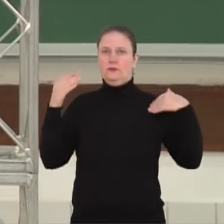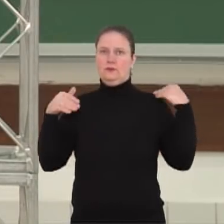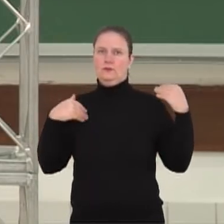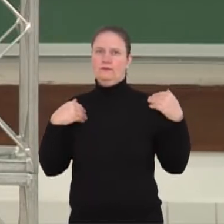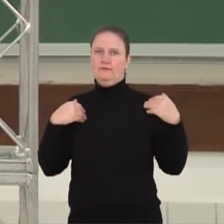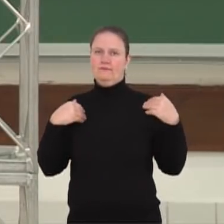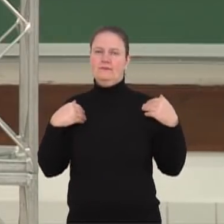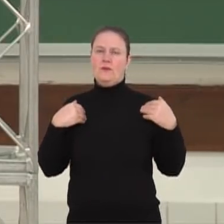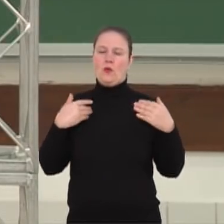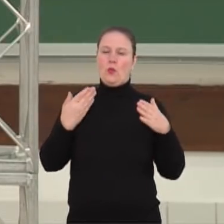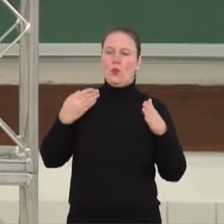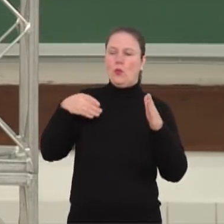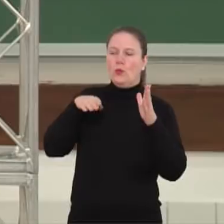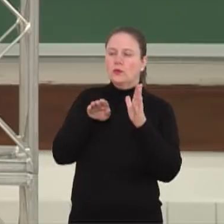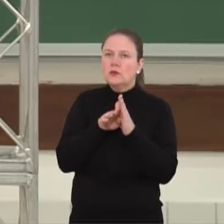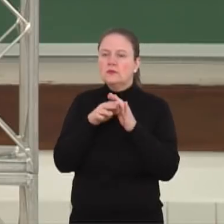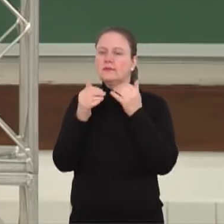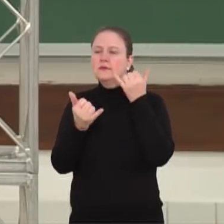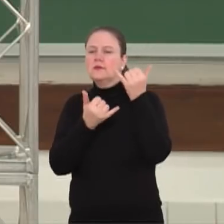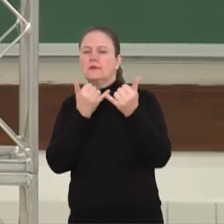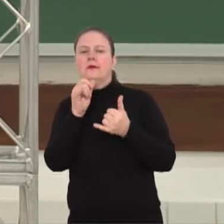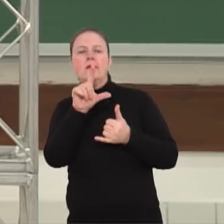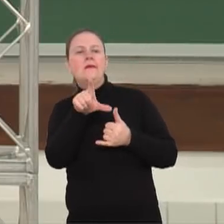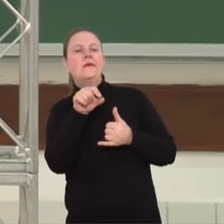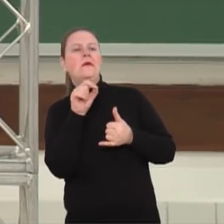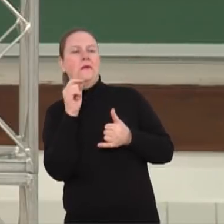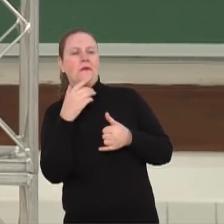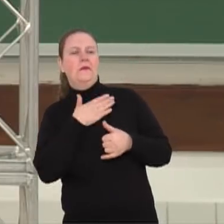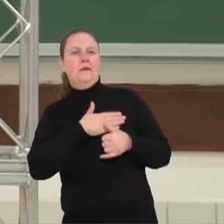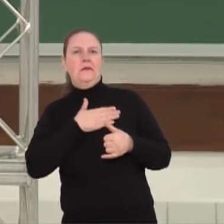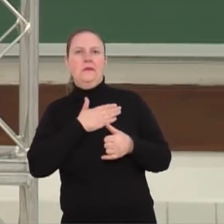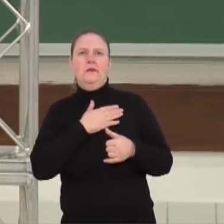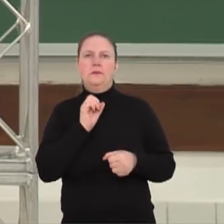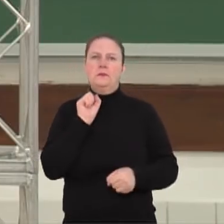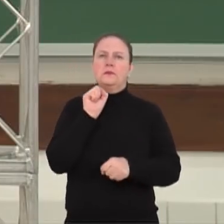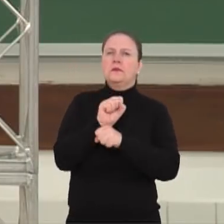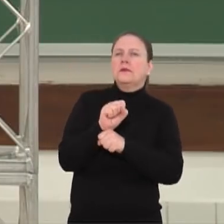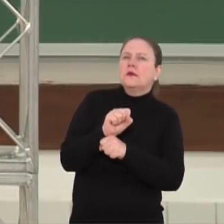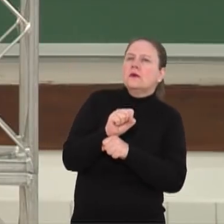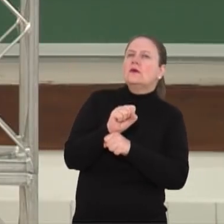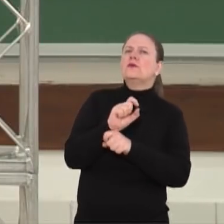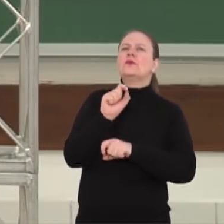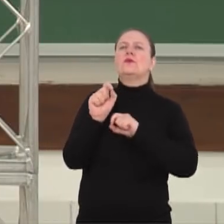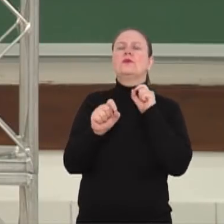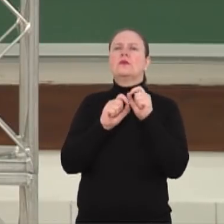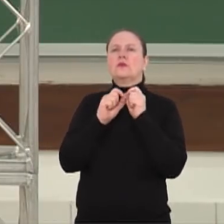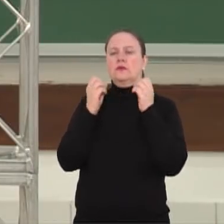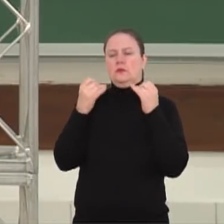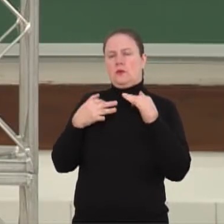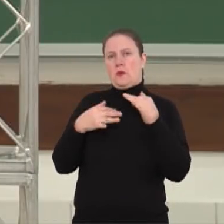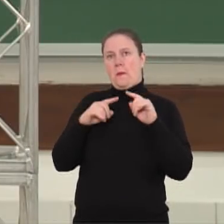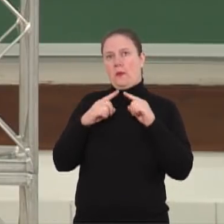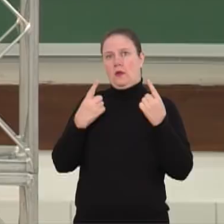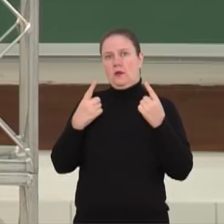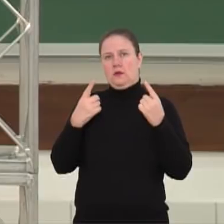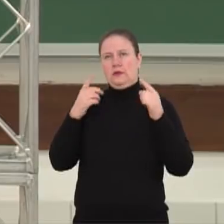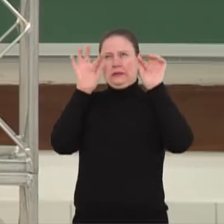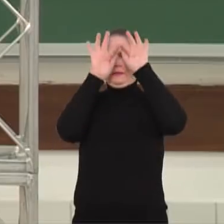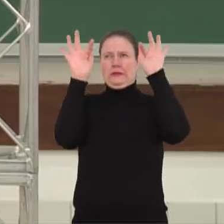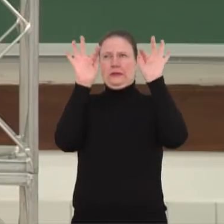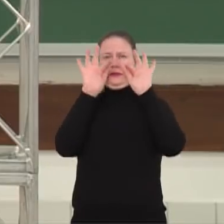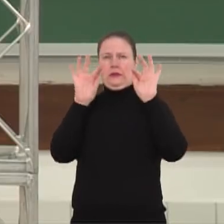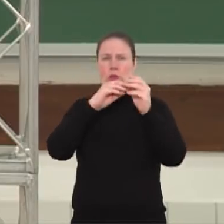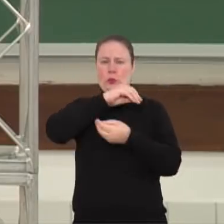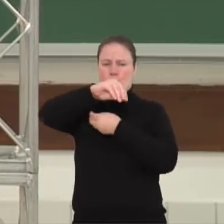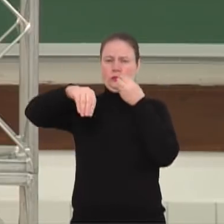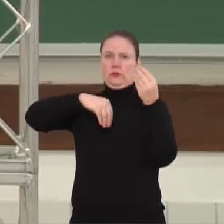Então, a hora que você chega, o brinquedo que você vai, qual é a paradinha que você dá, só que ele está todo fora de ordem. Então, agora